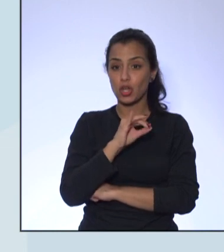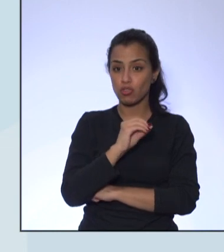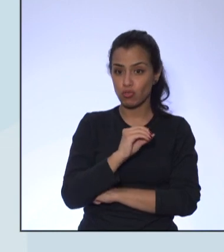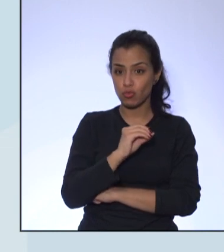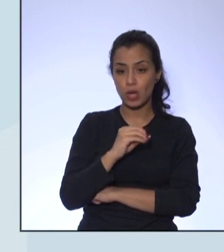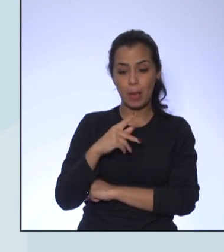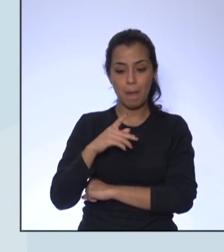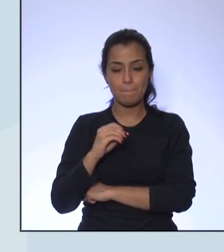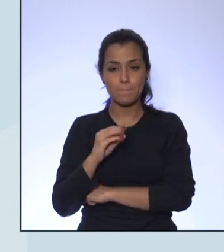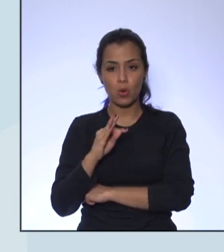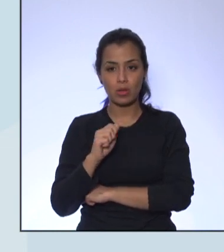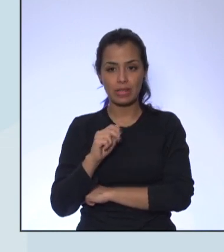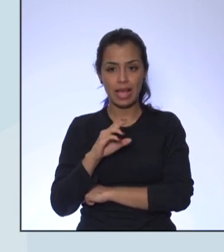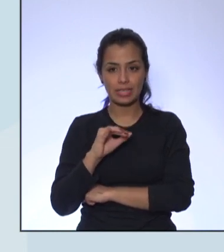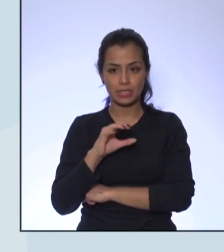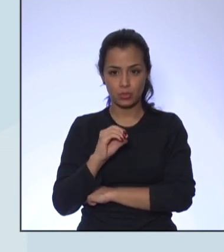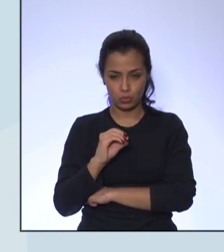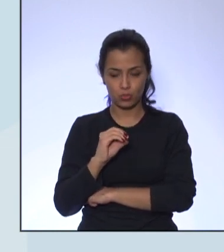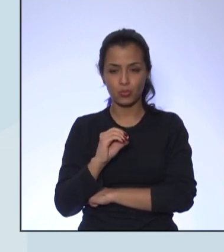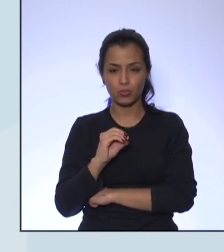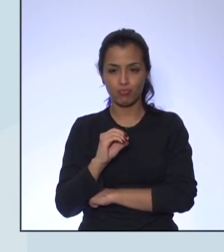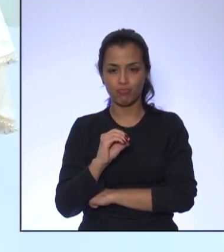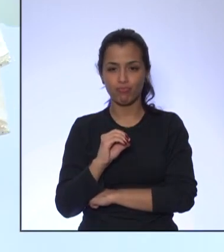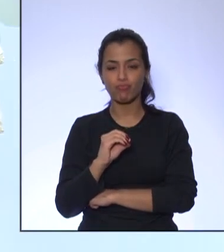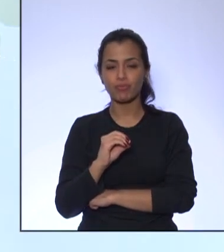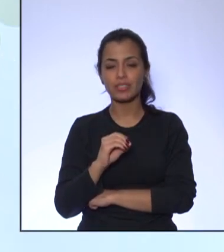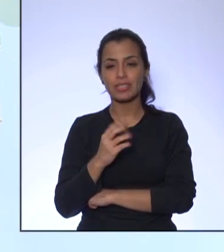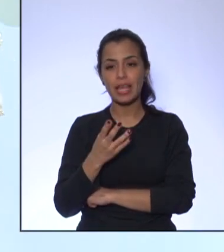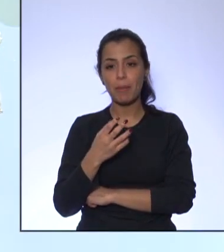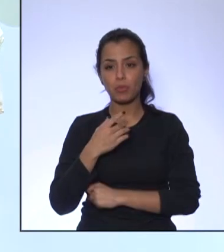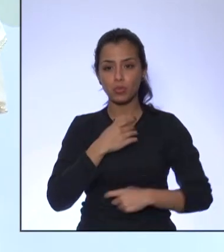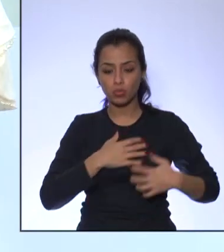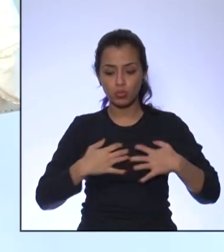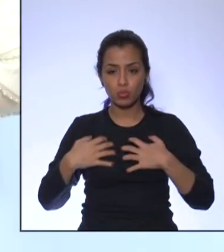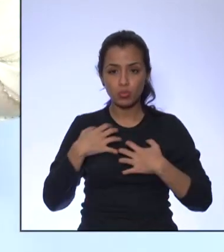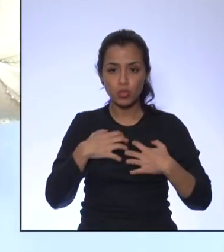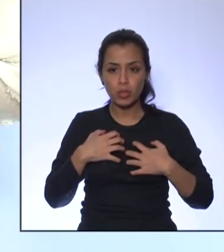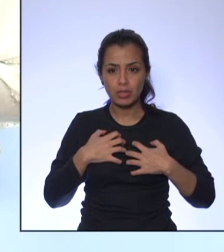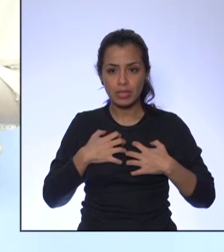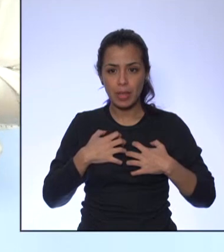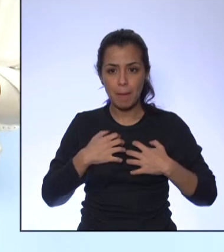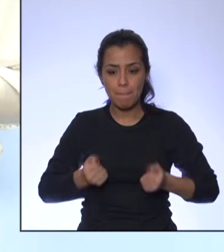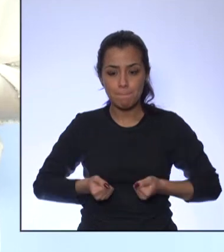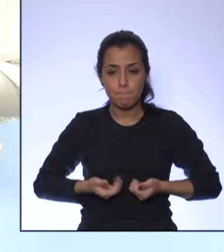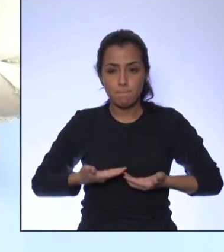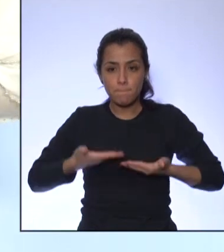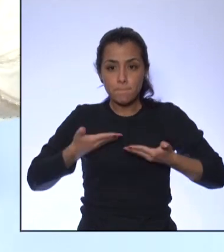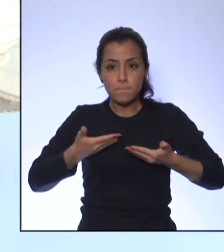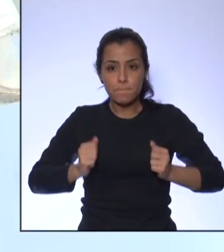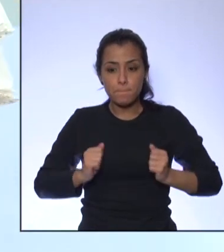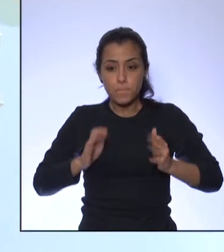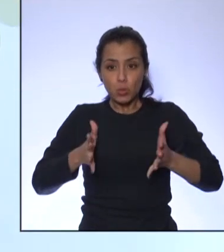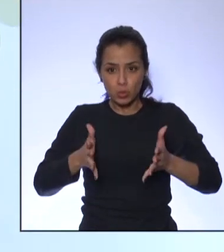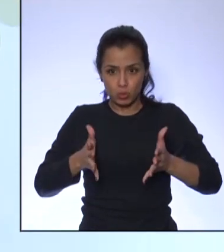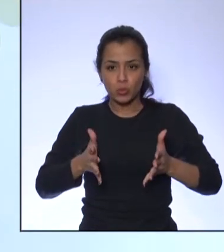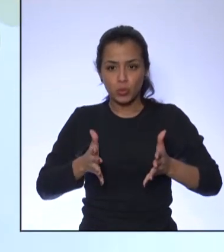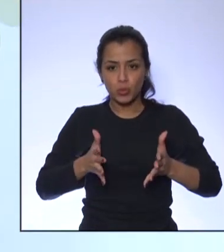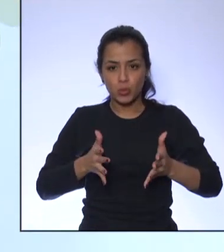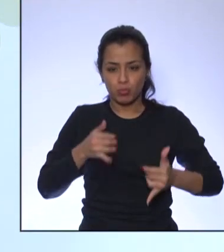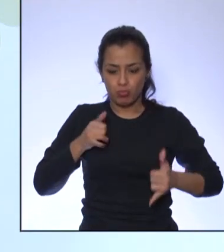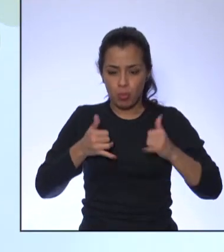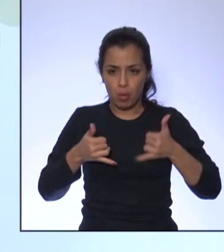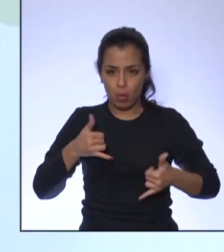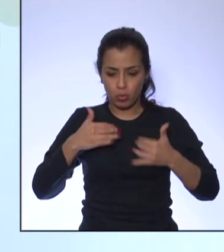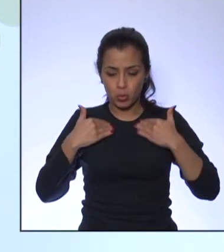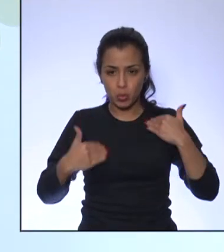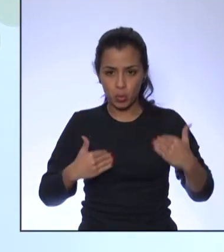nossos neurônios, para que haja propagação do impulso nervoso. Então, o que eu sugiro para vocês? Que vocês, a partir de